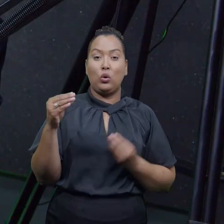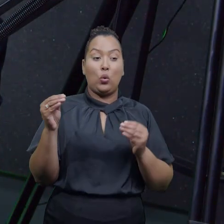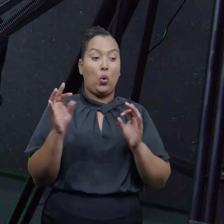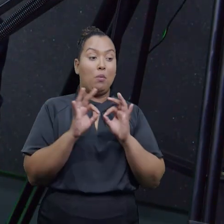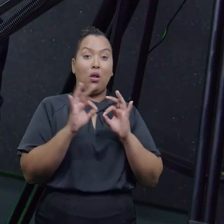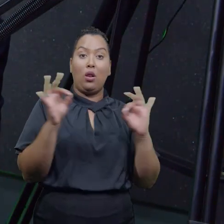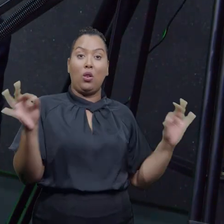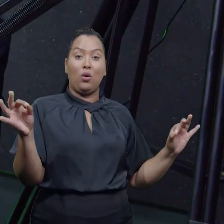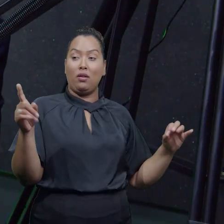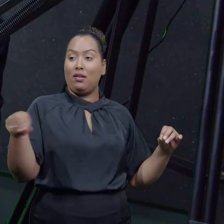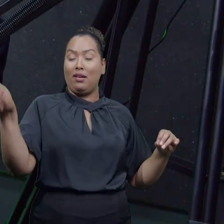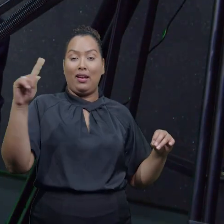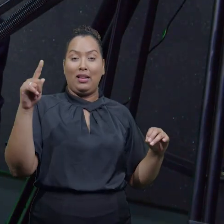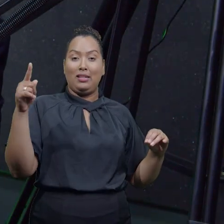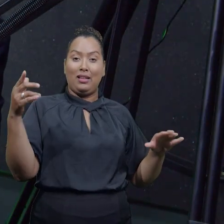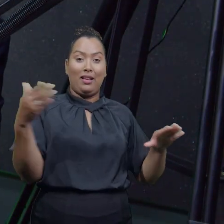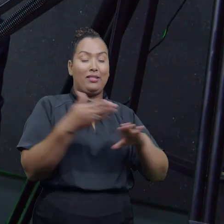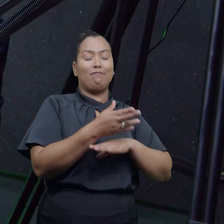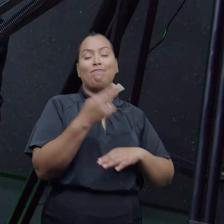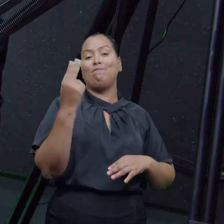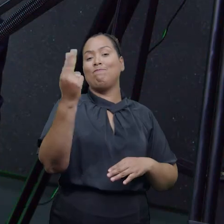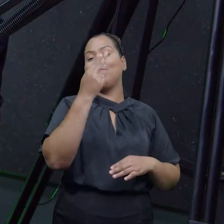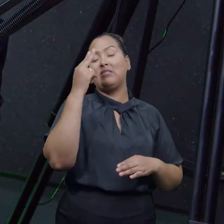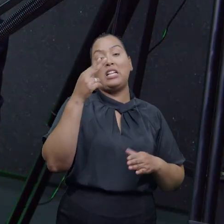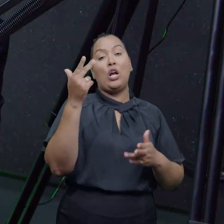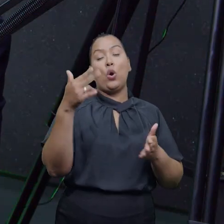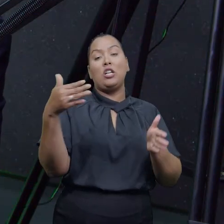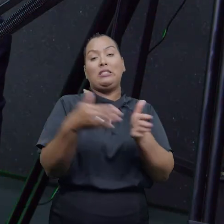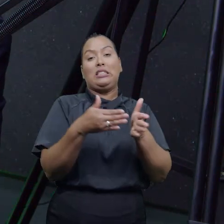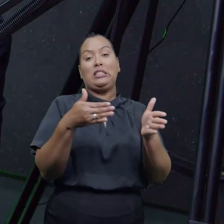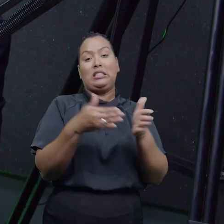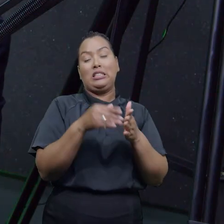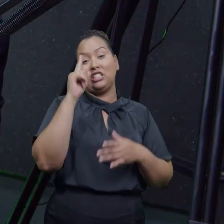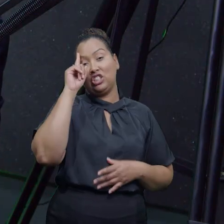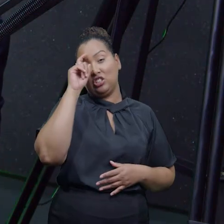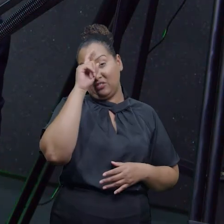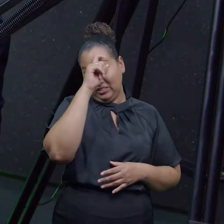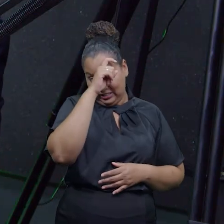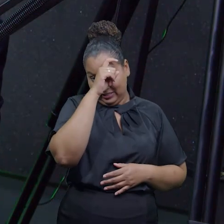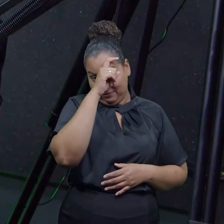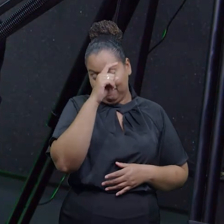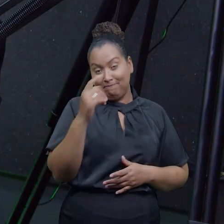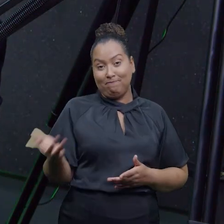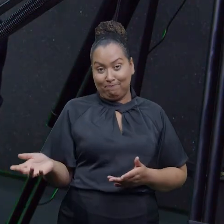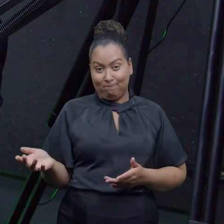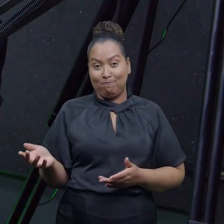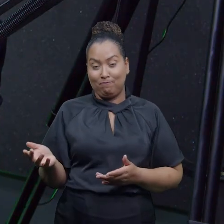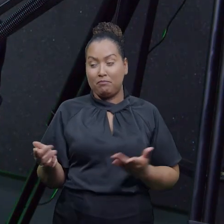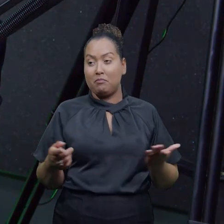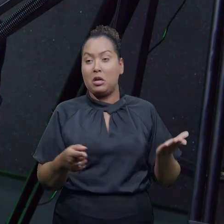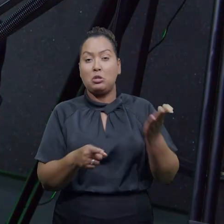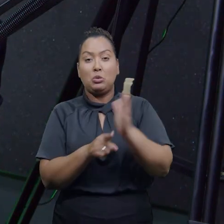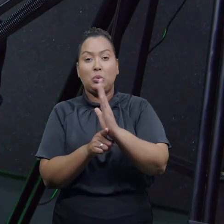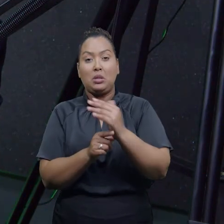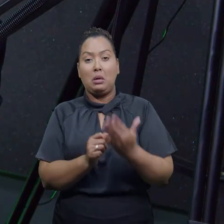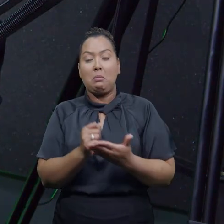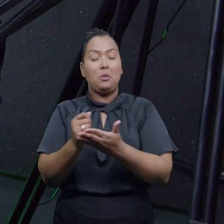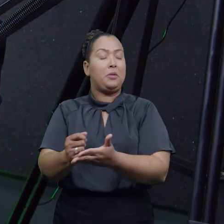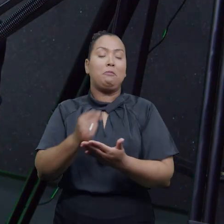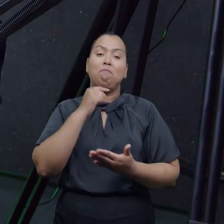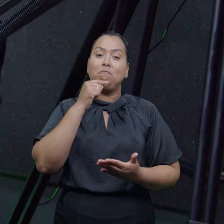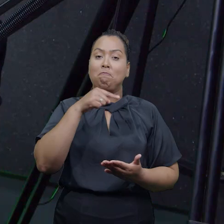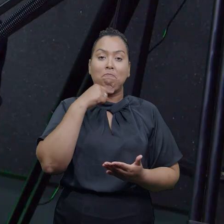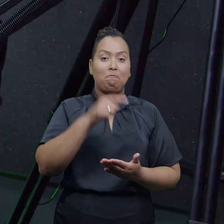de rua, dificulta o acesso e impossibilita que grande parte dessas pessoas possam contar com esse tipo de